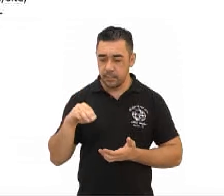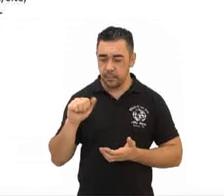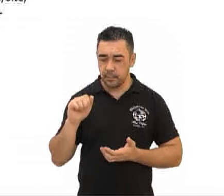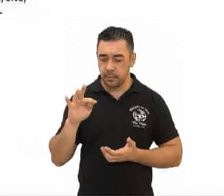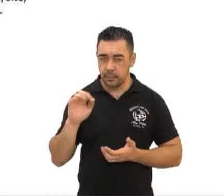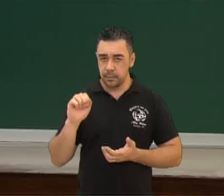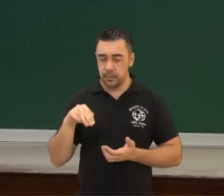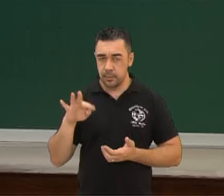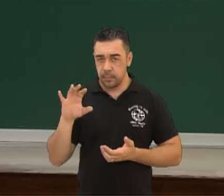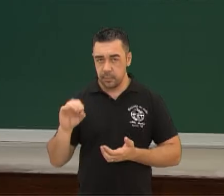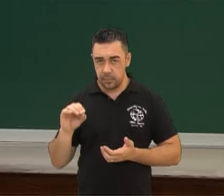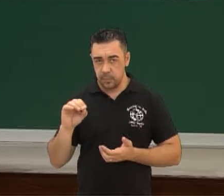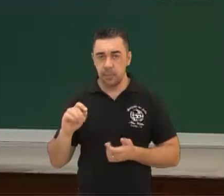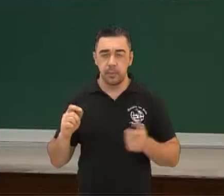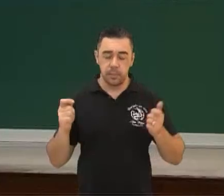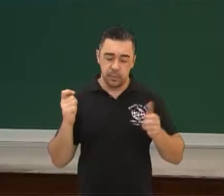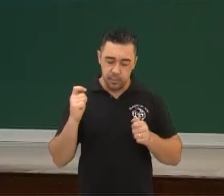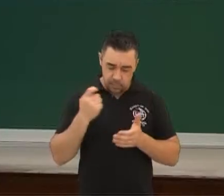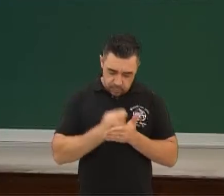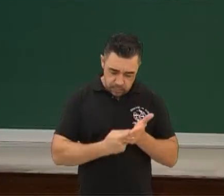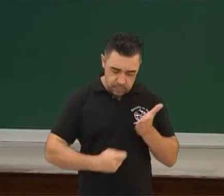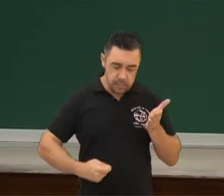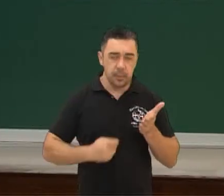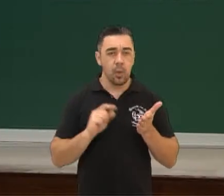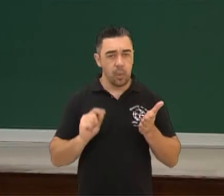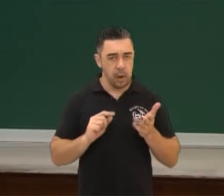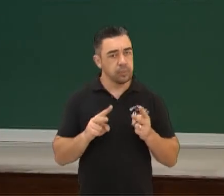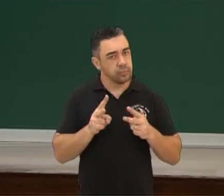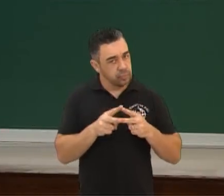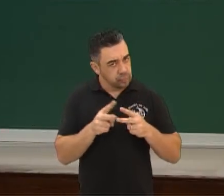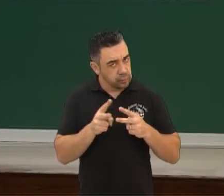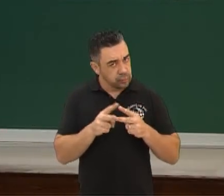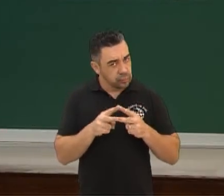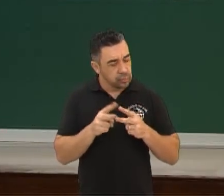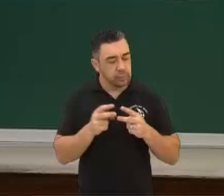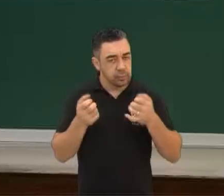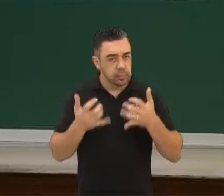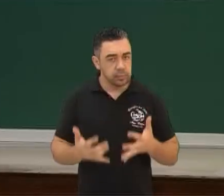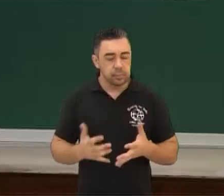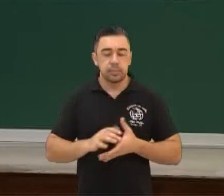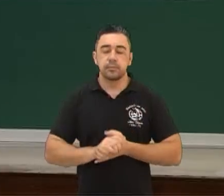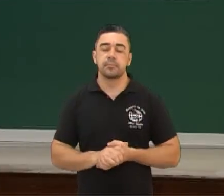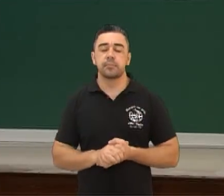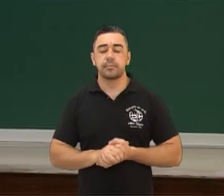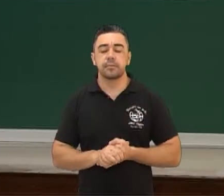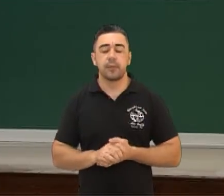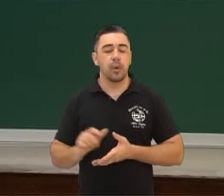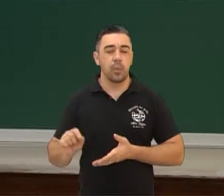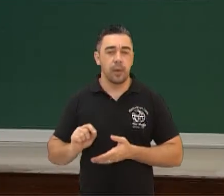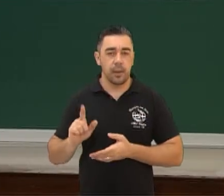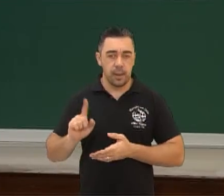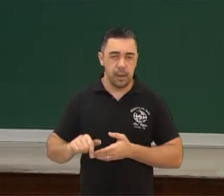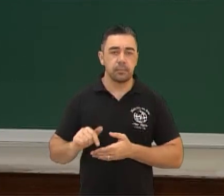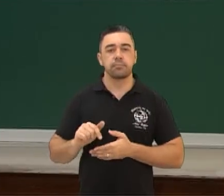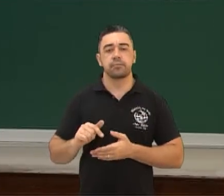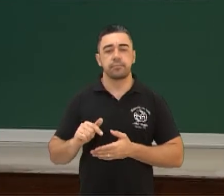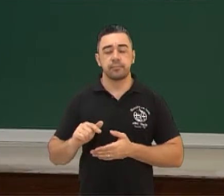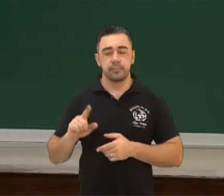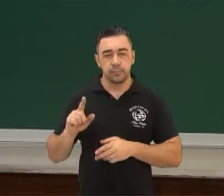você, né, deveria colocar no seu caderno, que refere-se às queimadas e ao desmatamento, que são